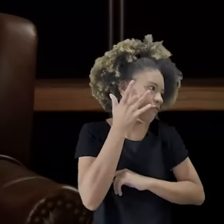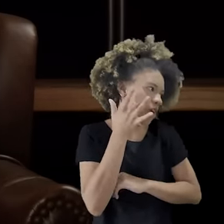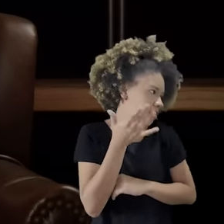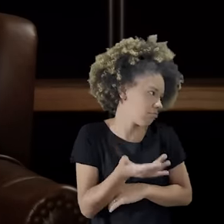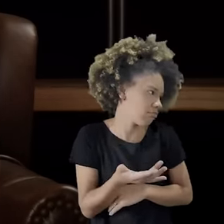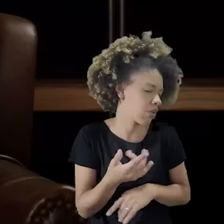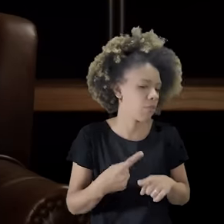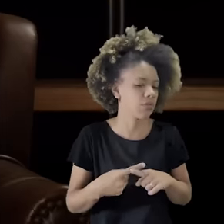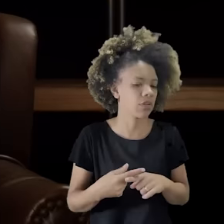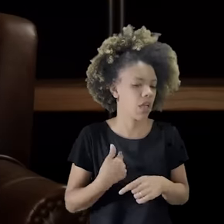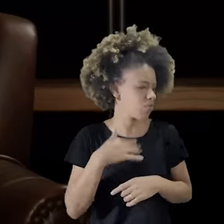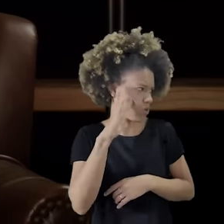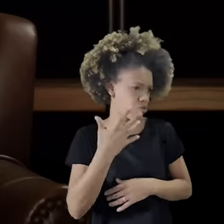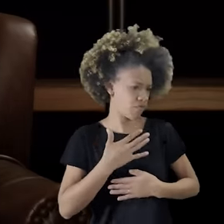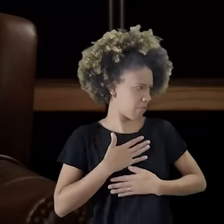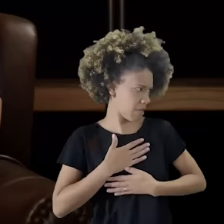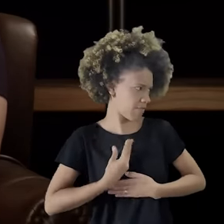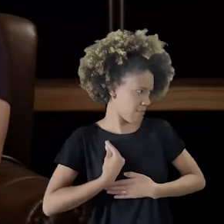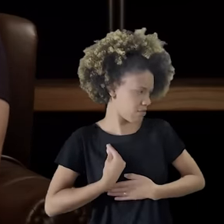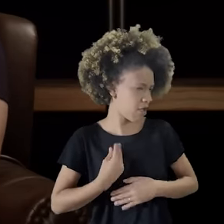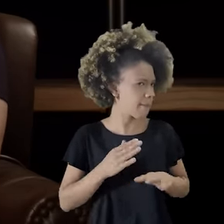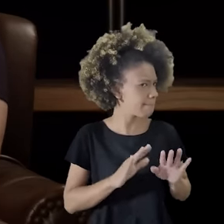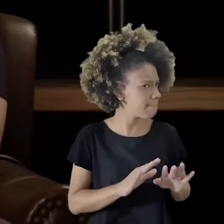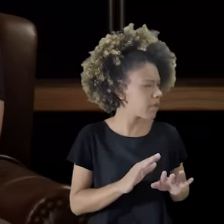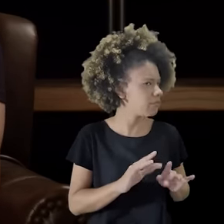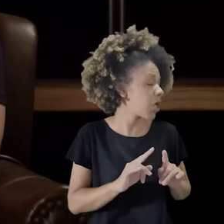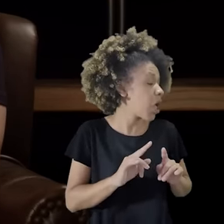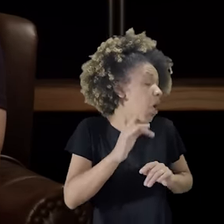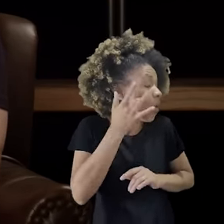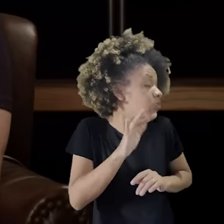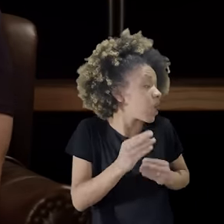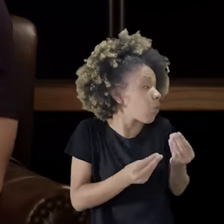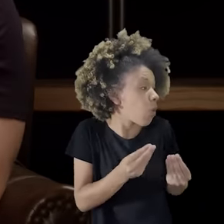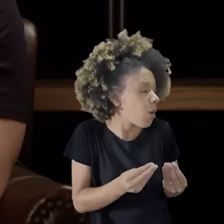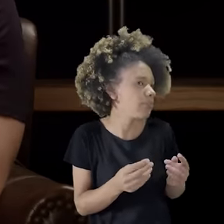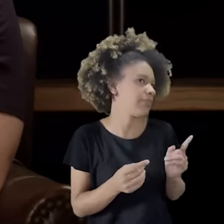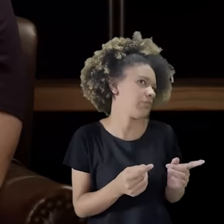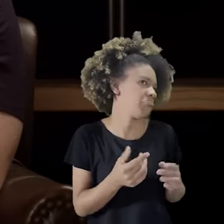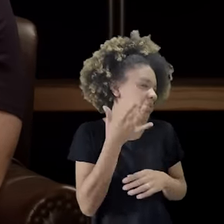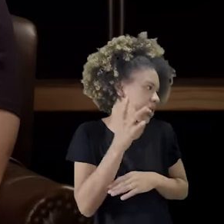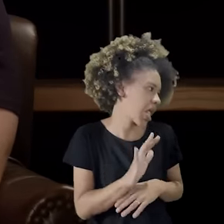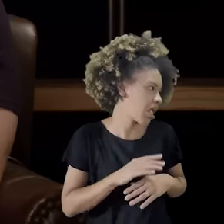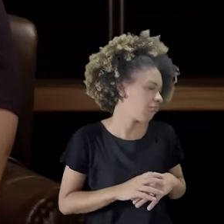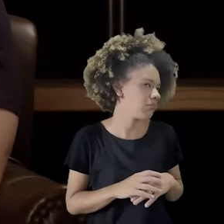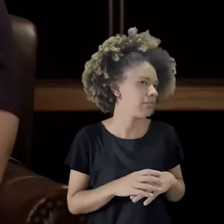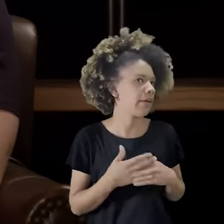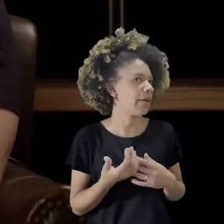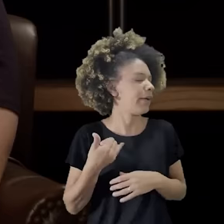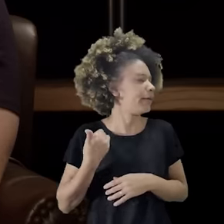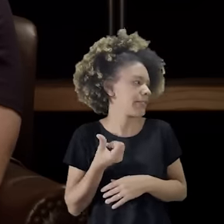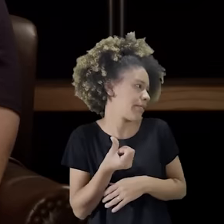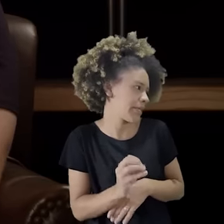é muito fácil porque eu tô muito bem resolvido mas eu não sei como é que é você sei lá você tá